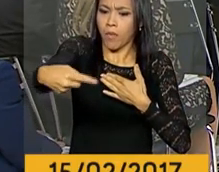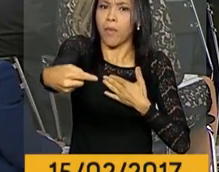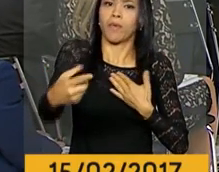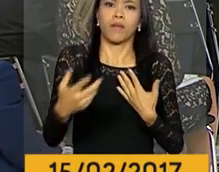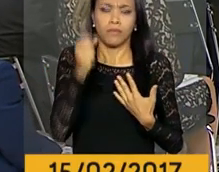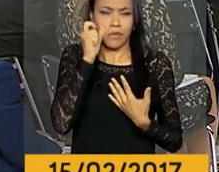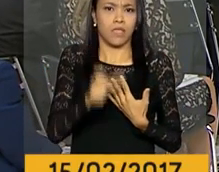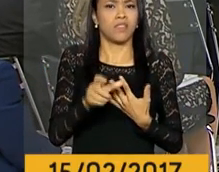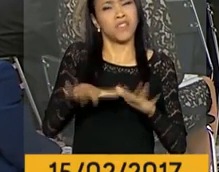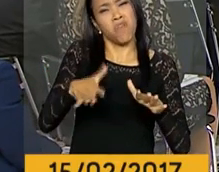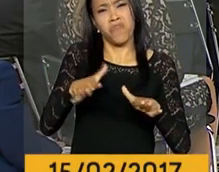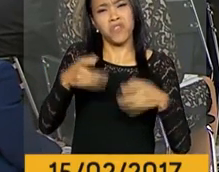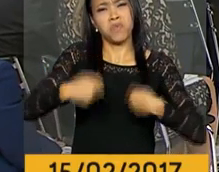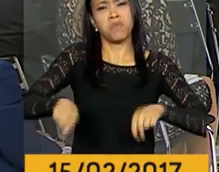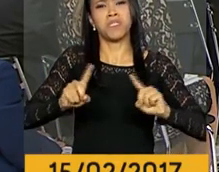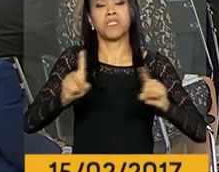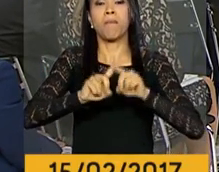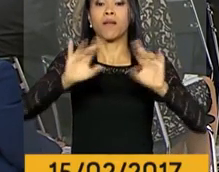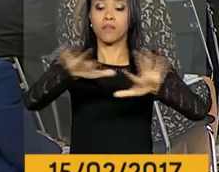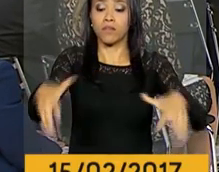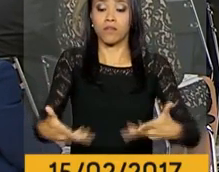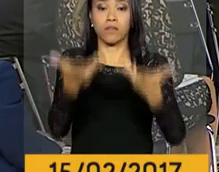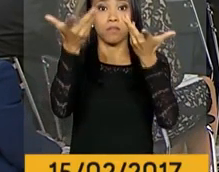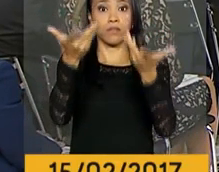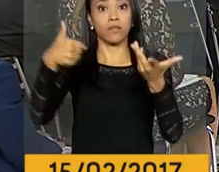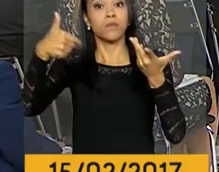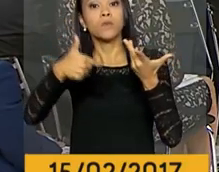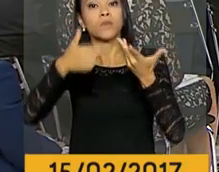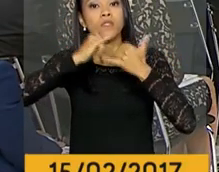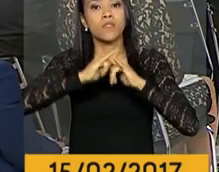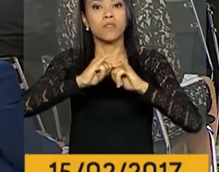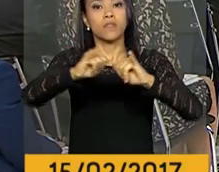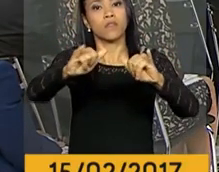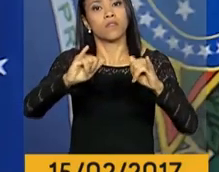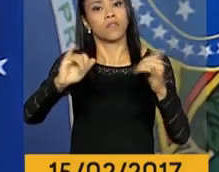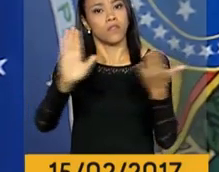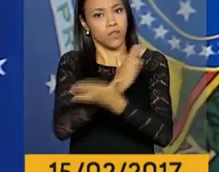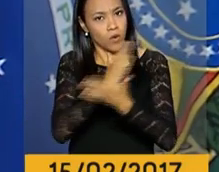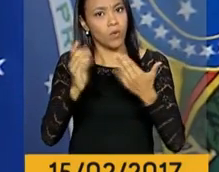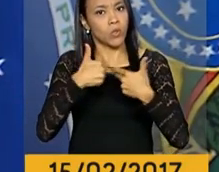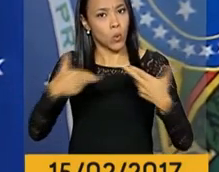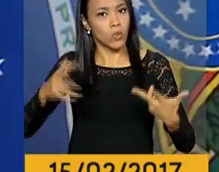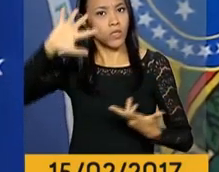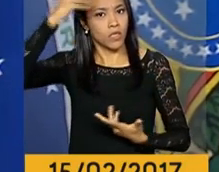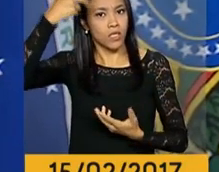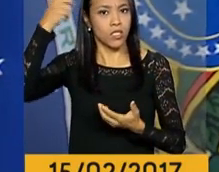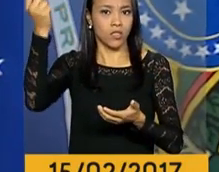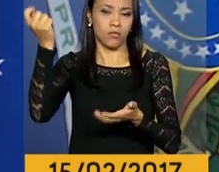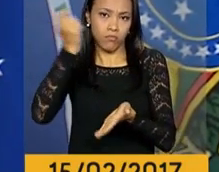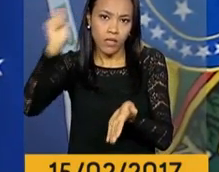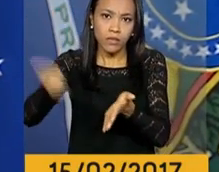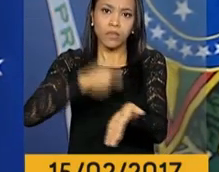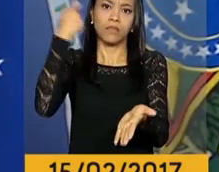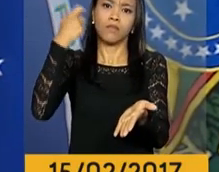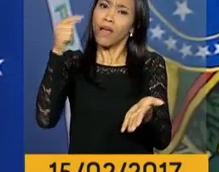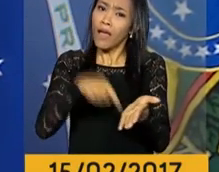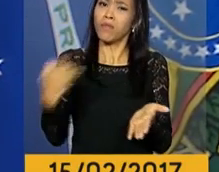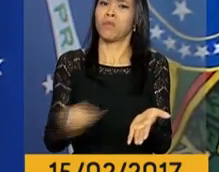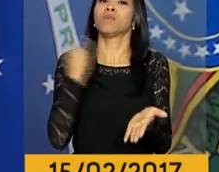talvez não fosse necessário, mas a solenização eh de certos atos são importantes para a sua eh